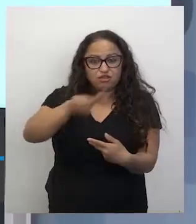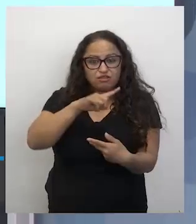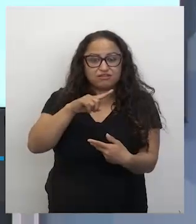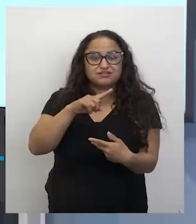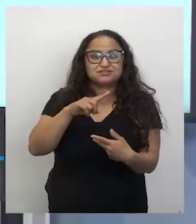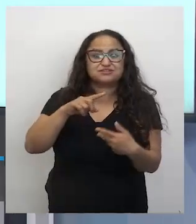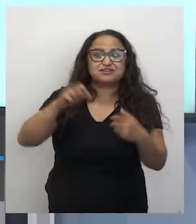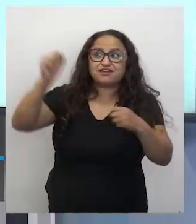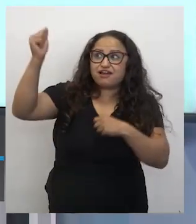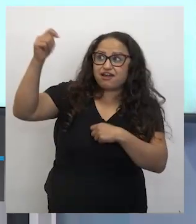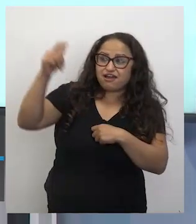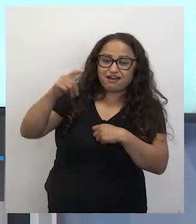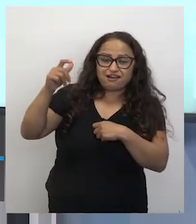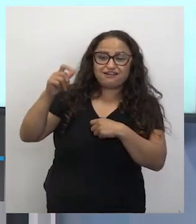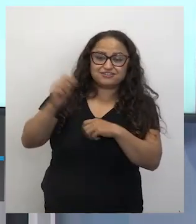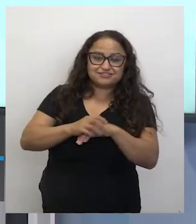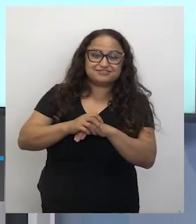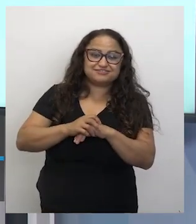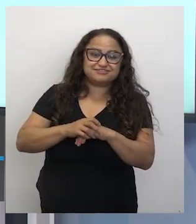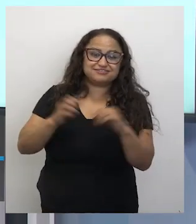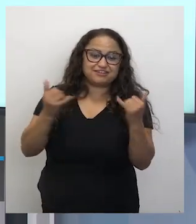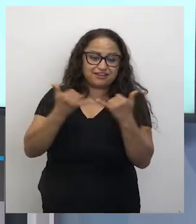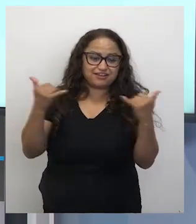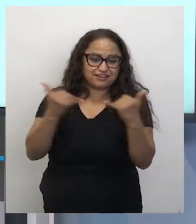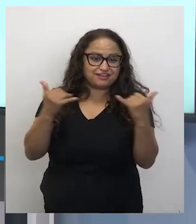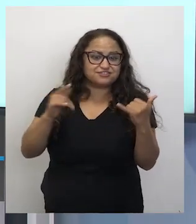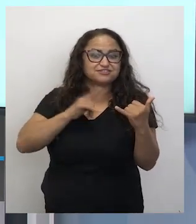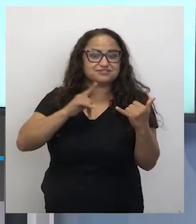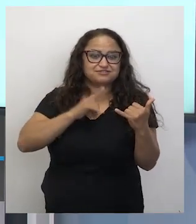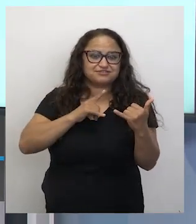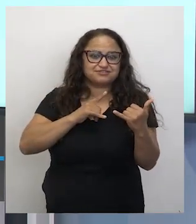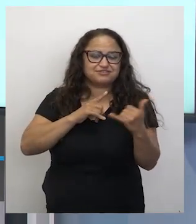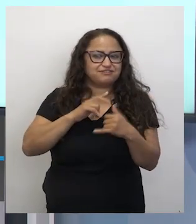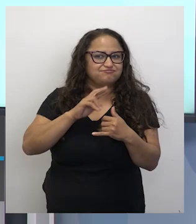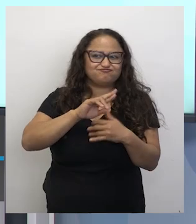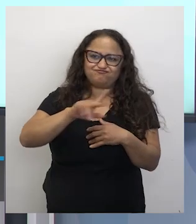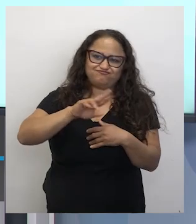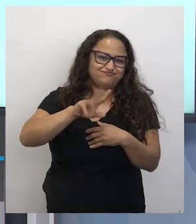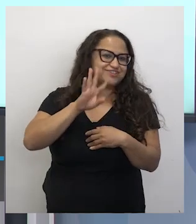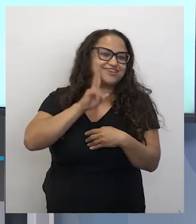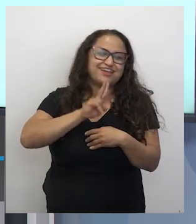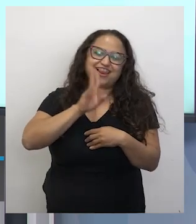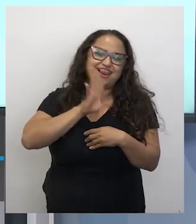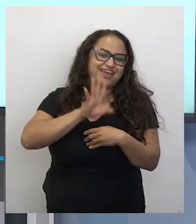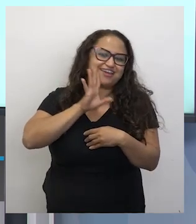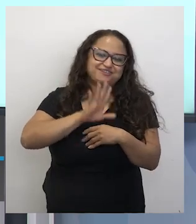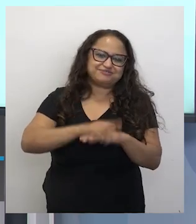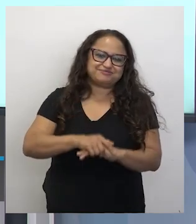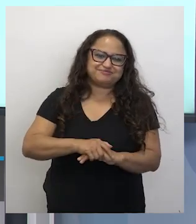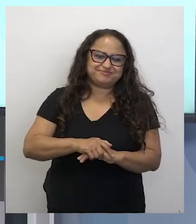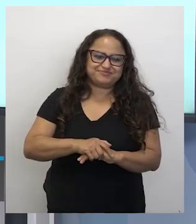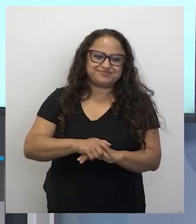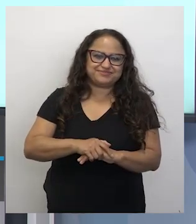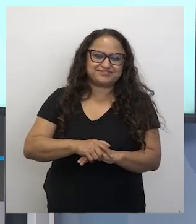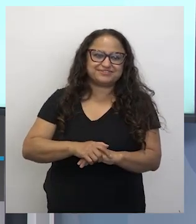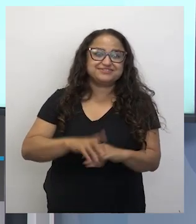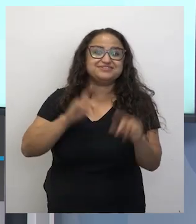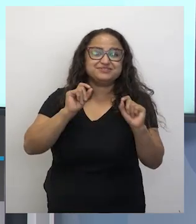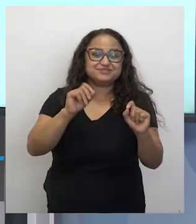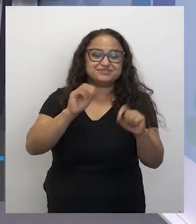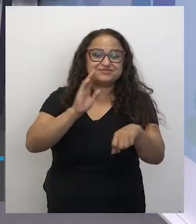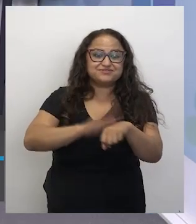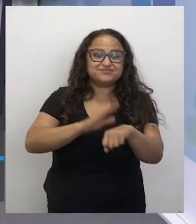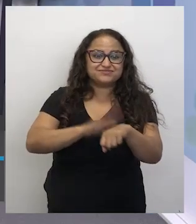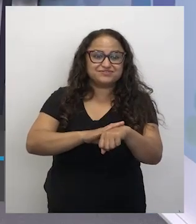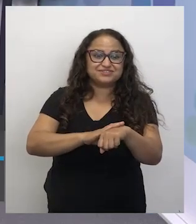de energia elétrica pode despertar na gente, né? E isso não é legal, né? Não é bom, né? Não é legal. Pode gerar atrito, né? Imagina tá na família, ele